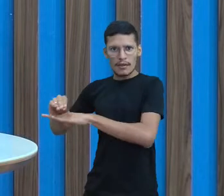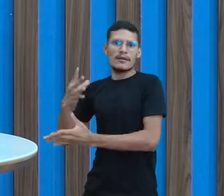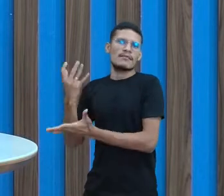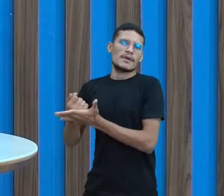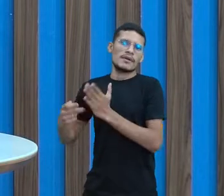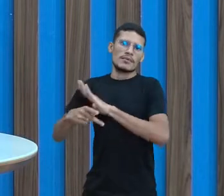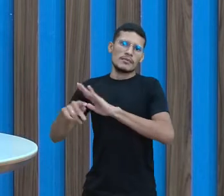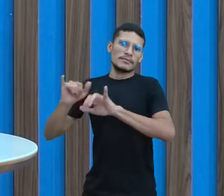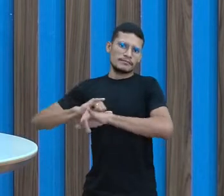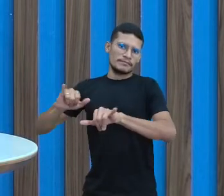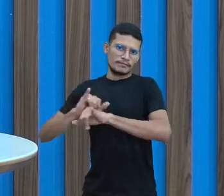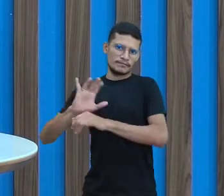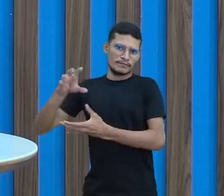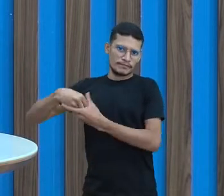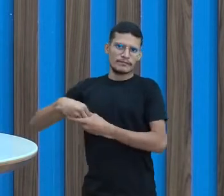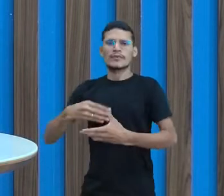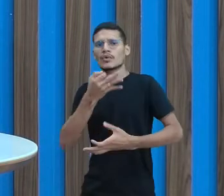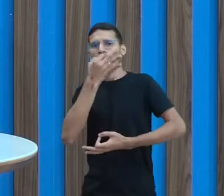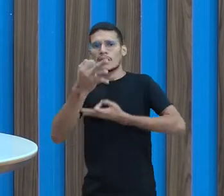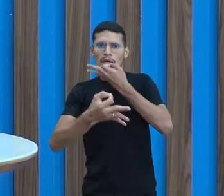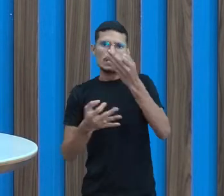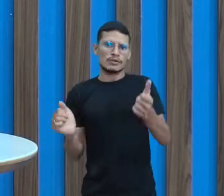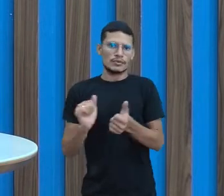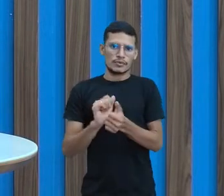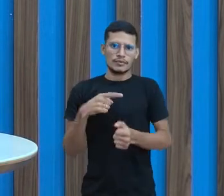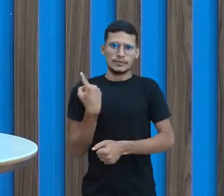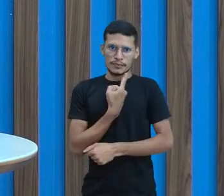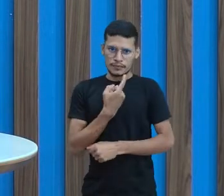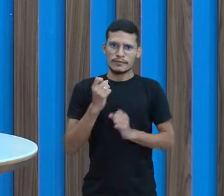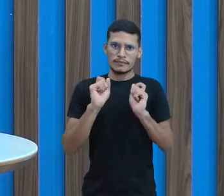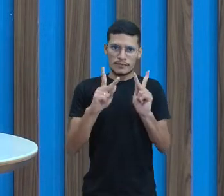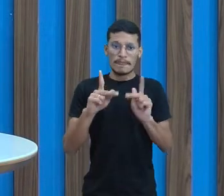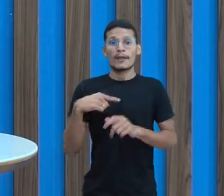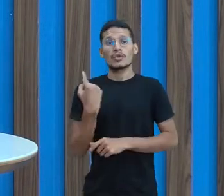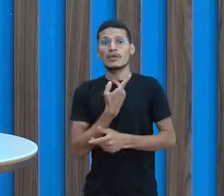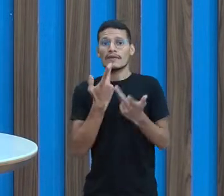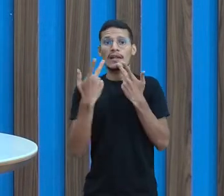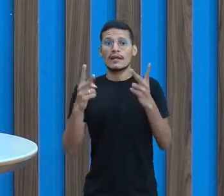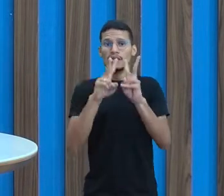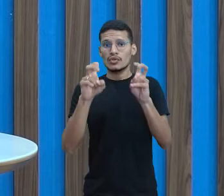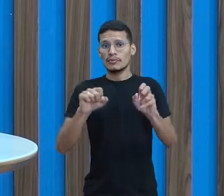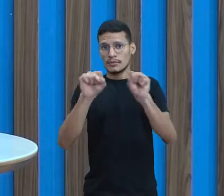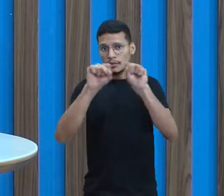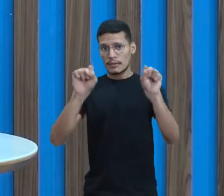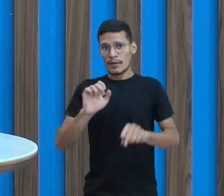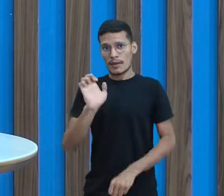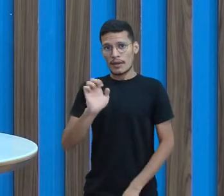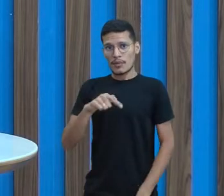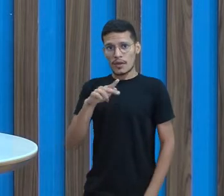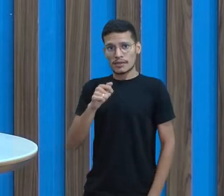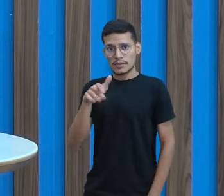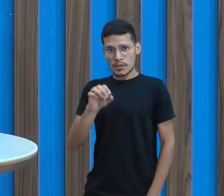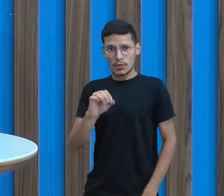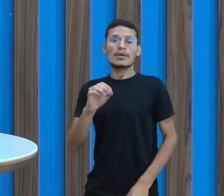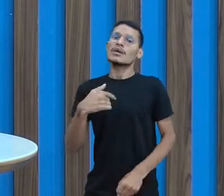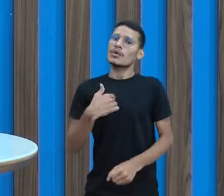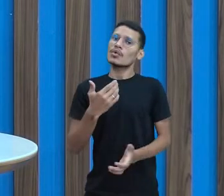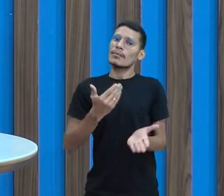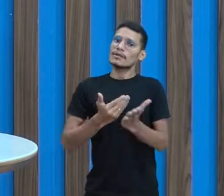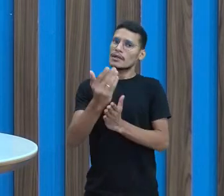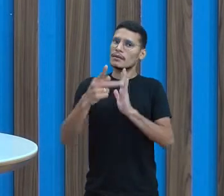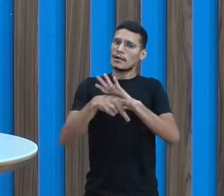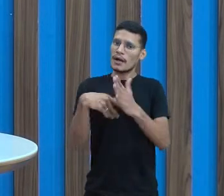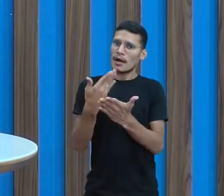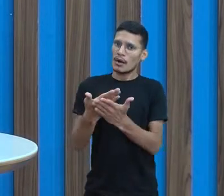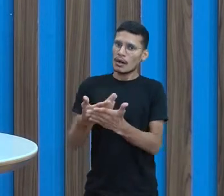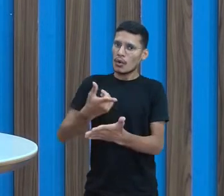essas informações vir aqui comentar com a gente, tá certo? A gente vai falar um pouquinho hoje sobre o sistema de equações. Eu já comecei com a aula ontem